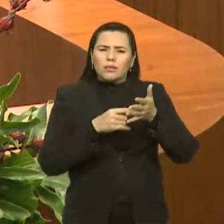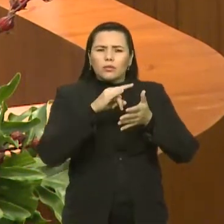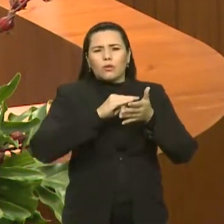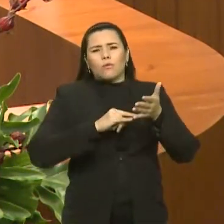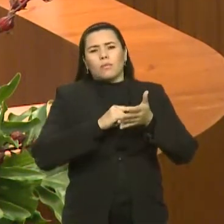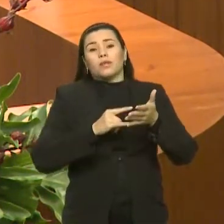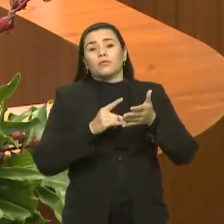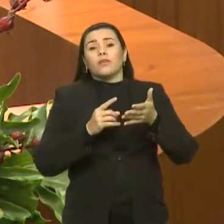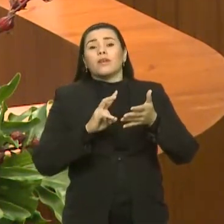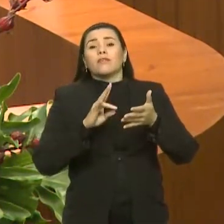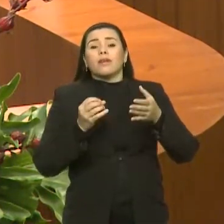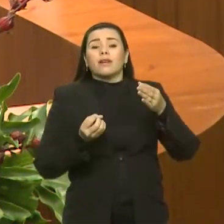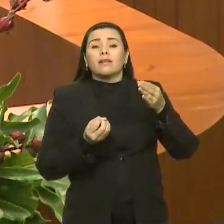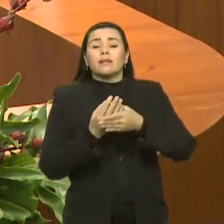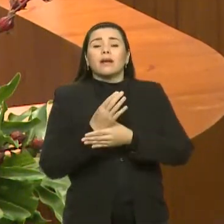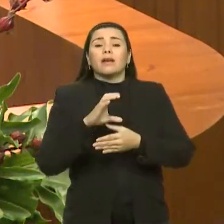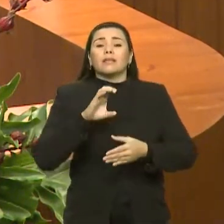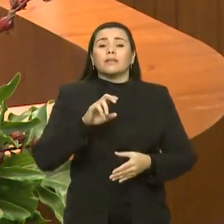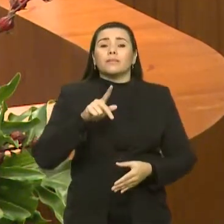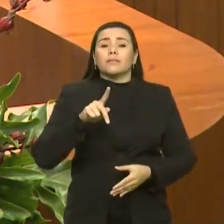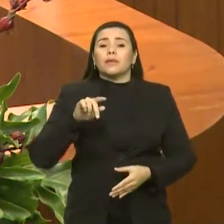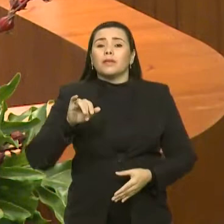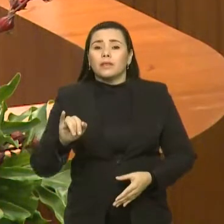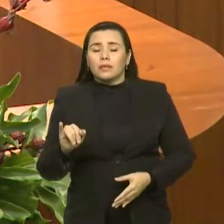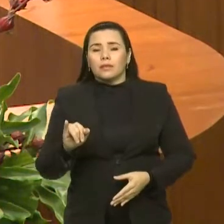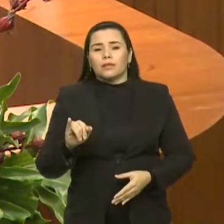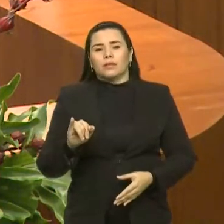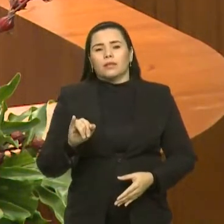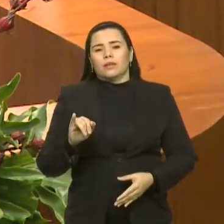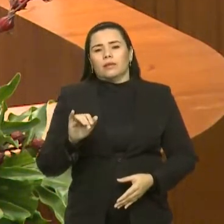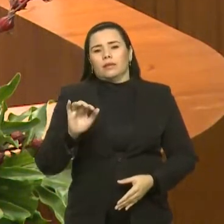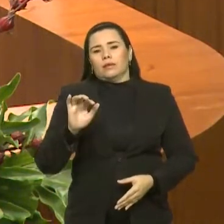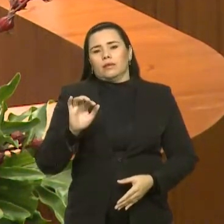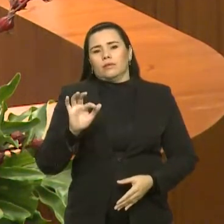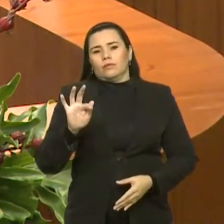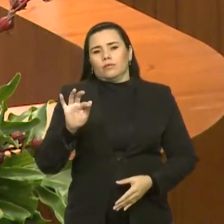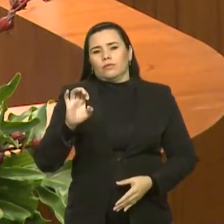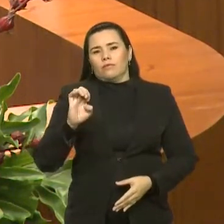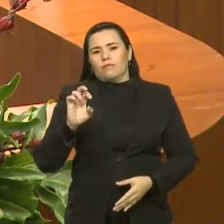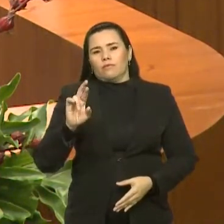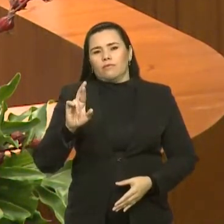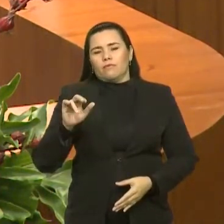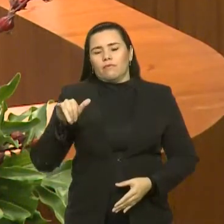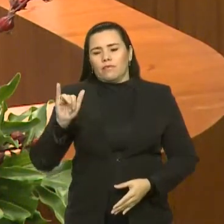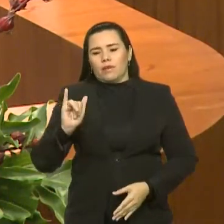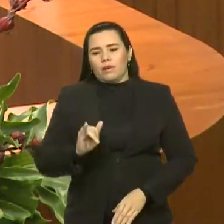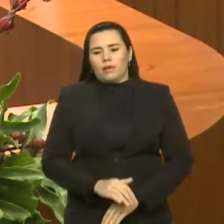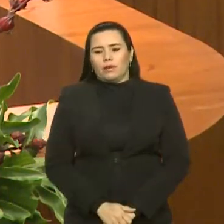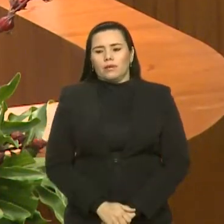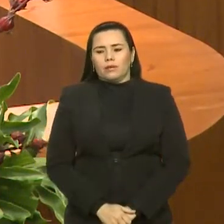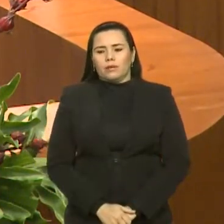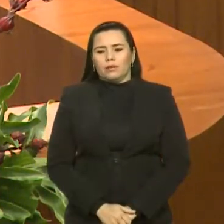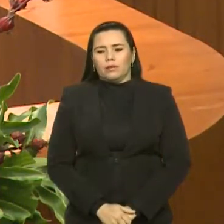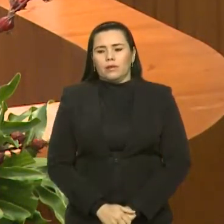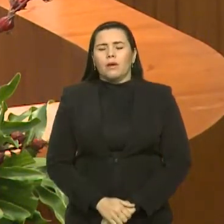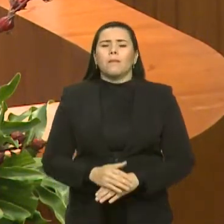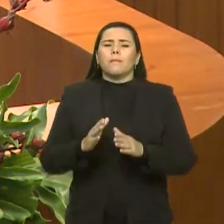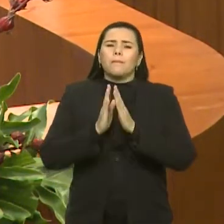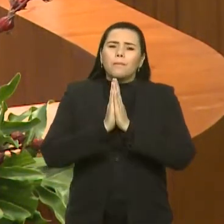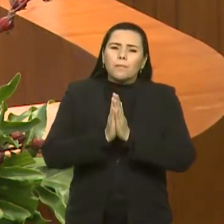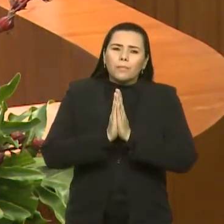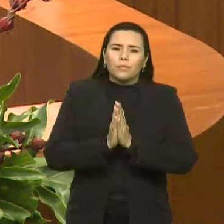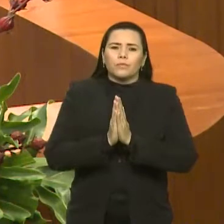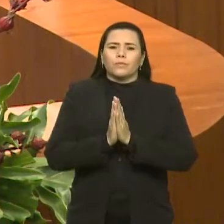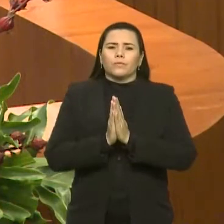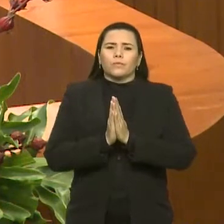dar direito, vamos fazer a igualdade dos baixadeiros. Por favor,